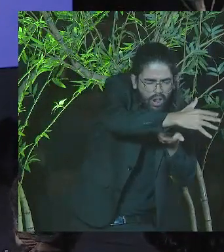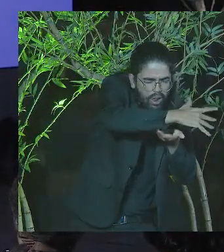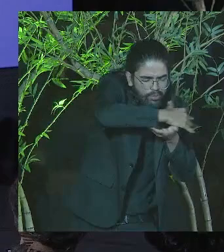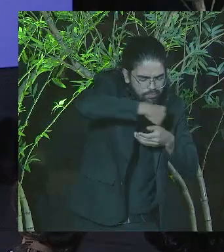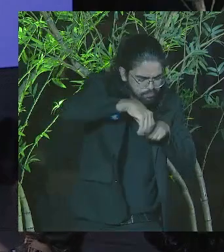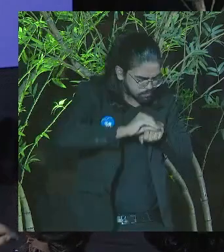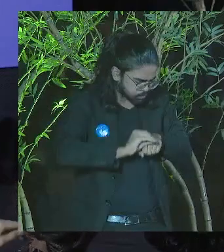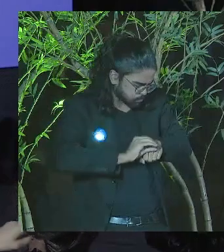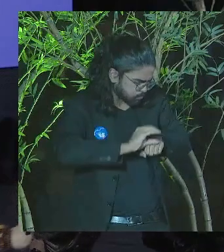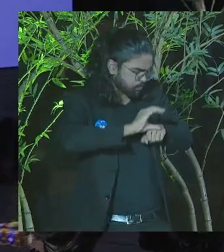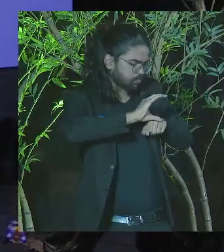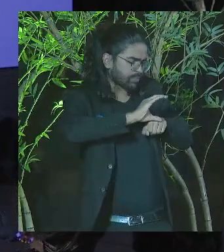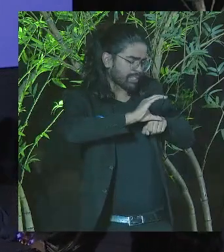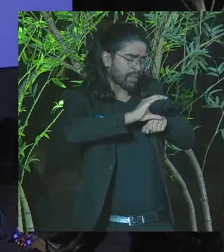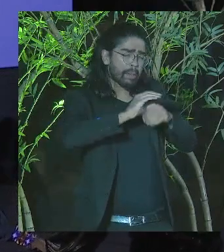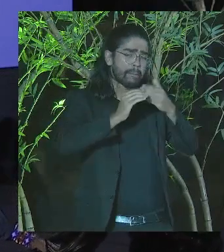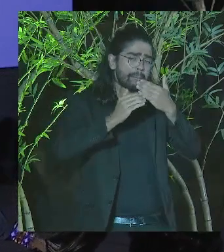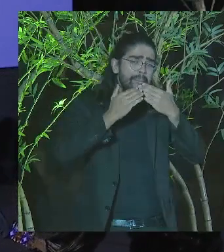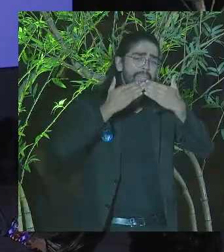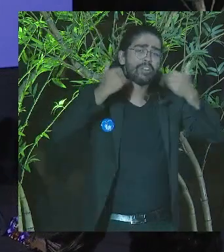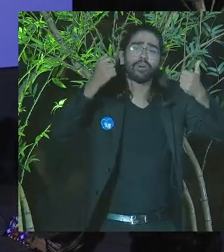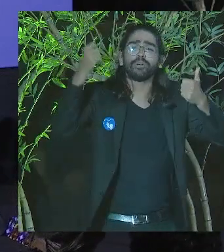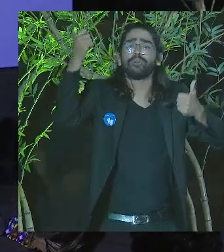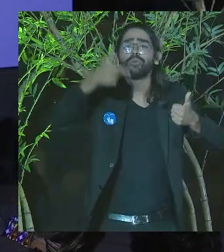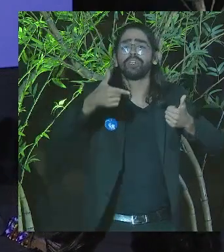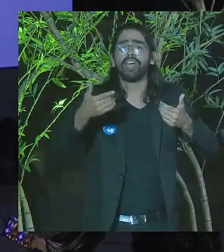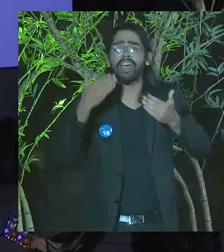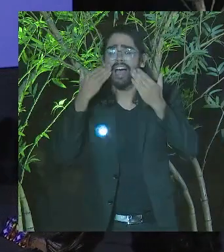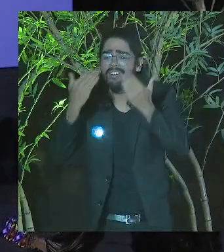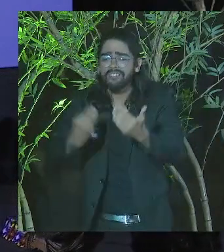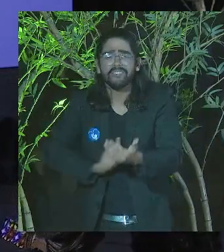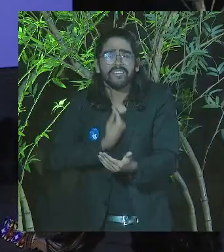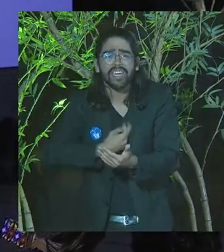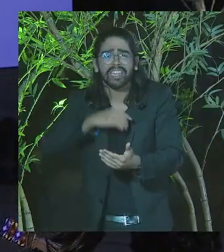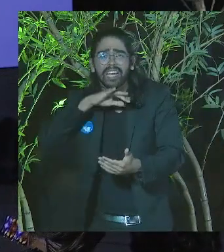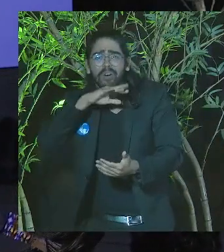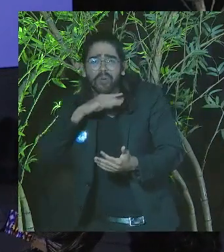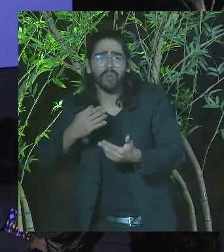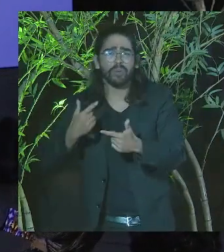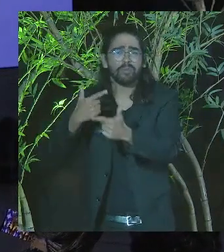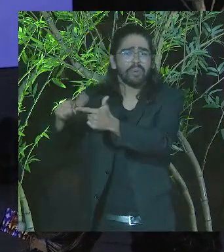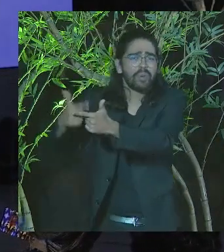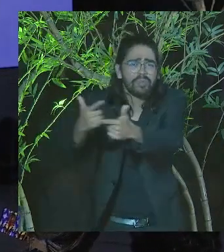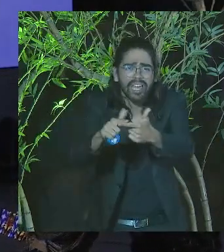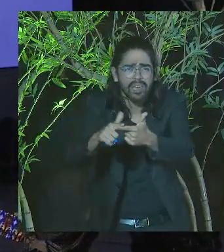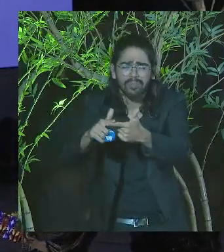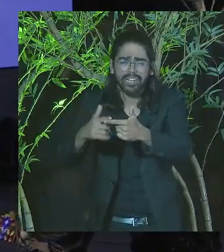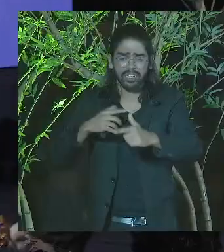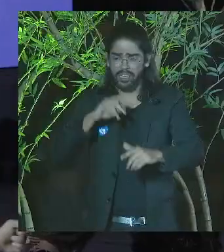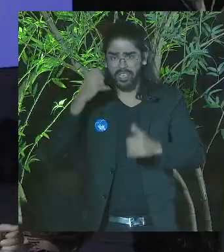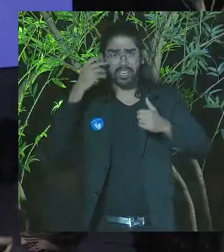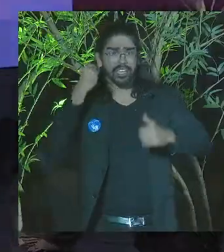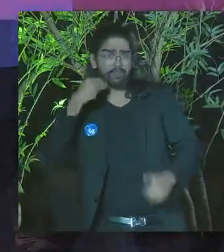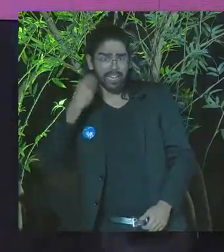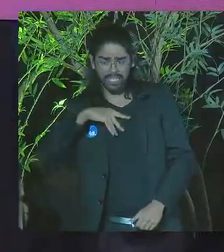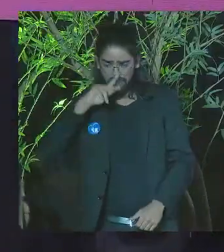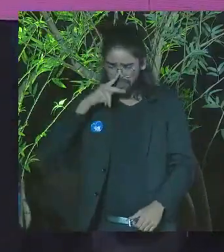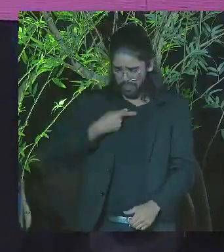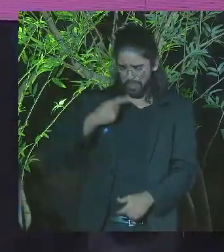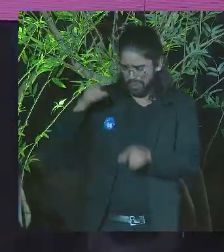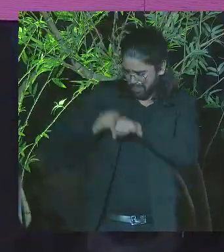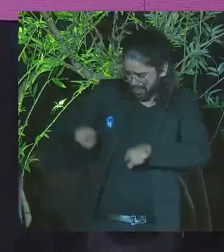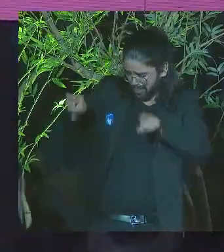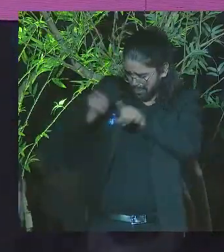para além das distopias que a gente muitas vezes tem acesso, vai para além das narrativas individuais que a gente repete o